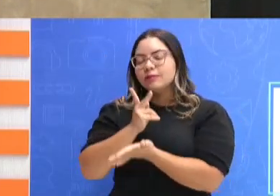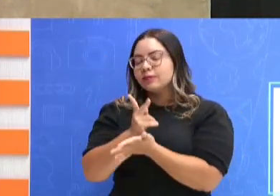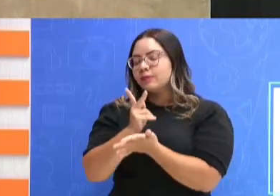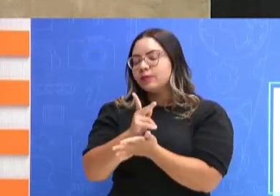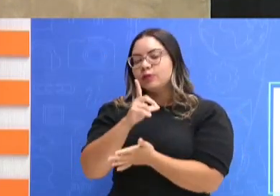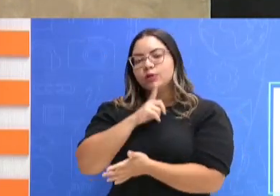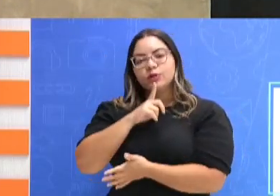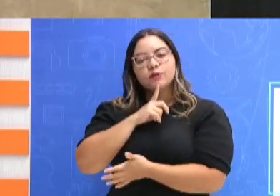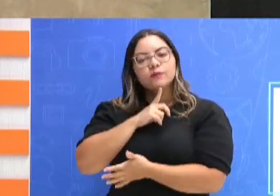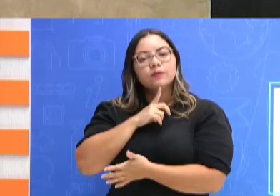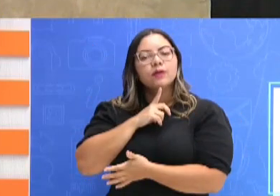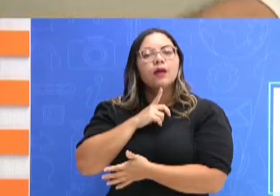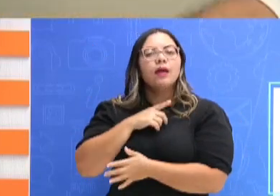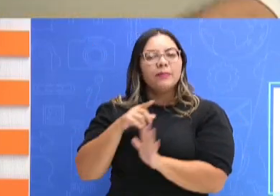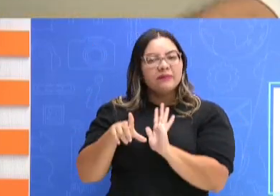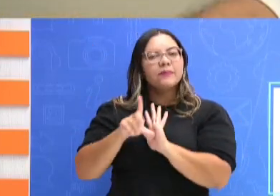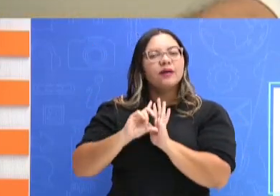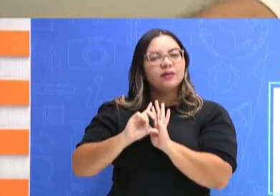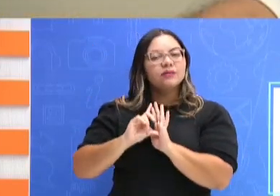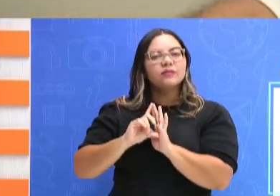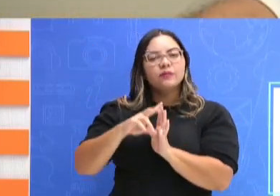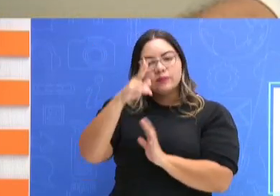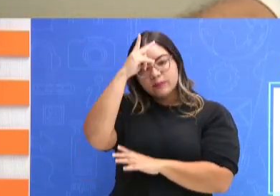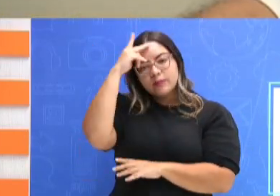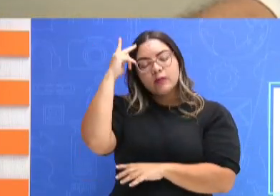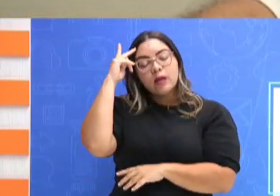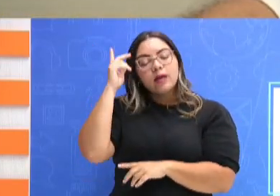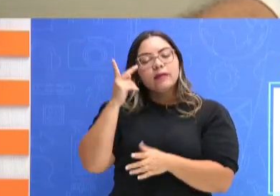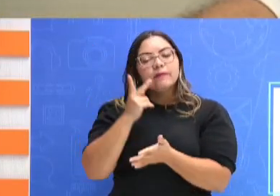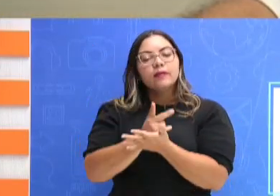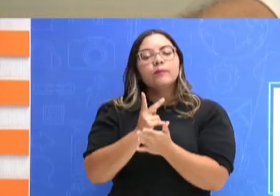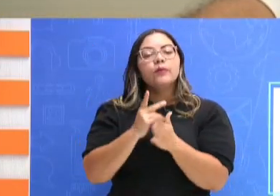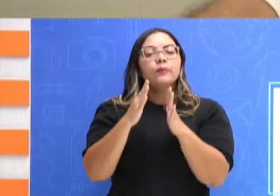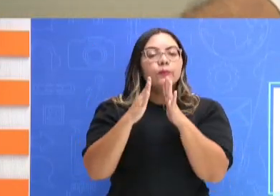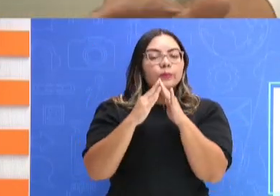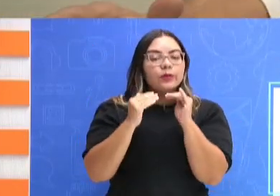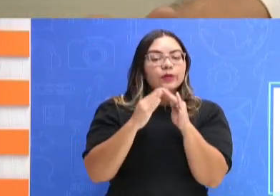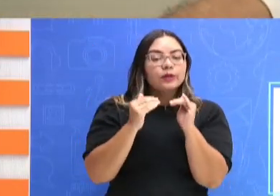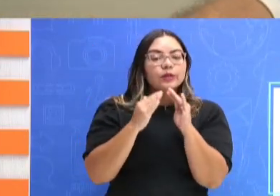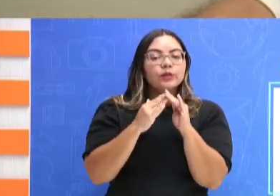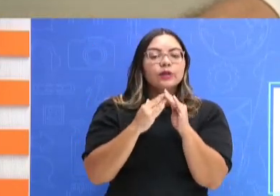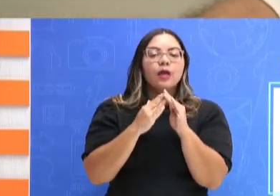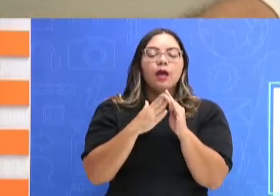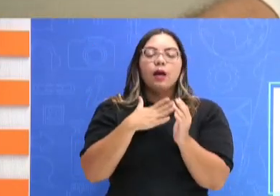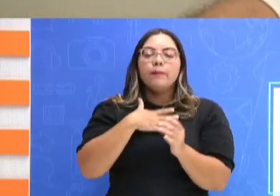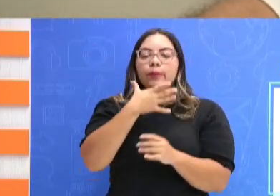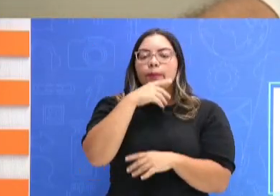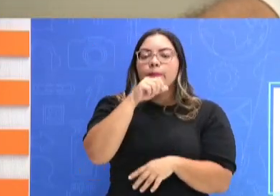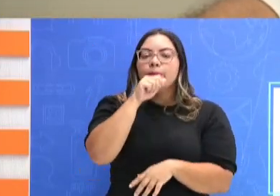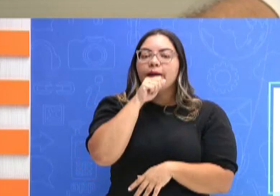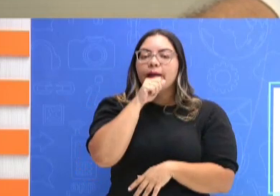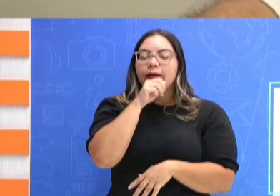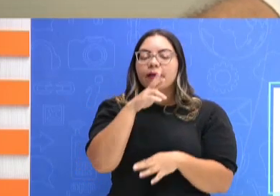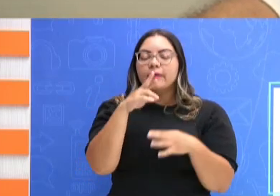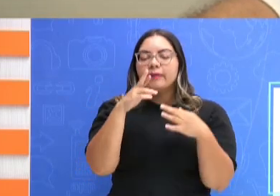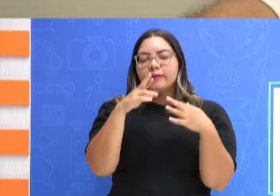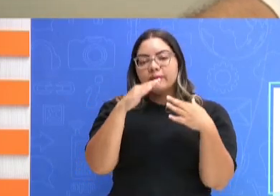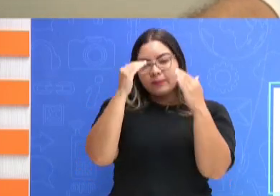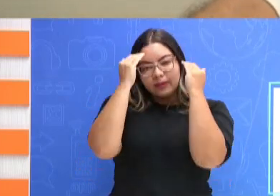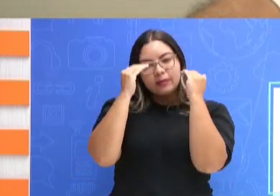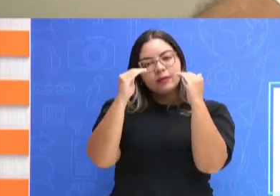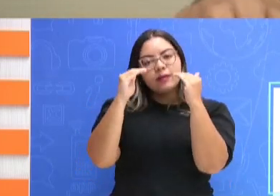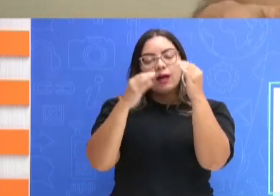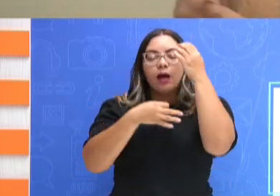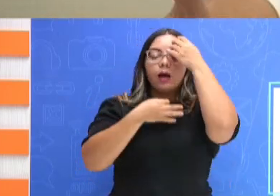independente da minha função de gestor público, eu sempre aprendi com meu pai a respeitar a opinião dos outros, a decisão que cada um toma. Você